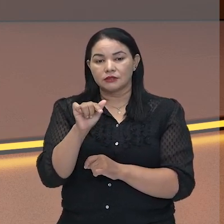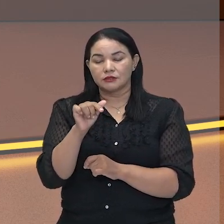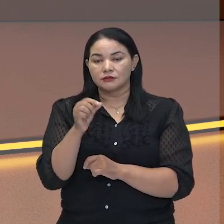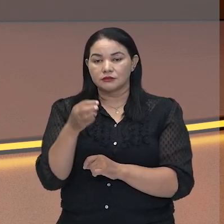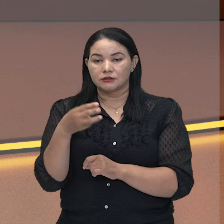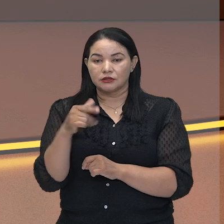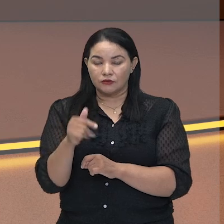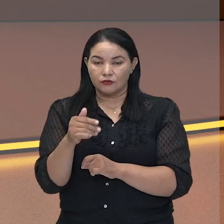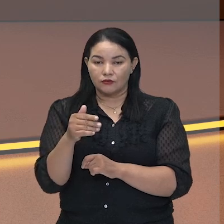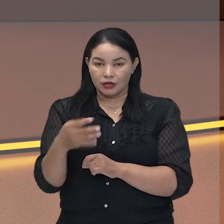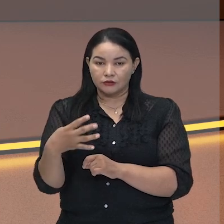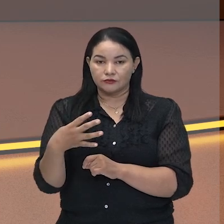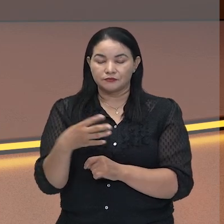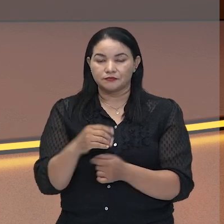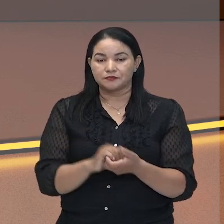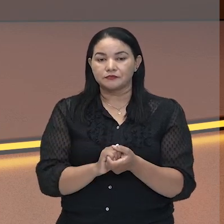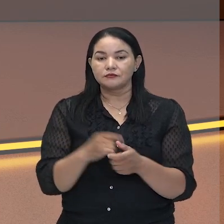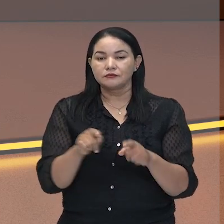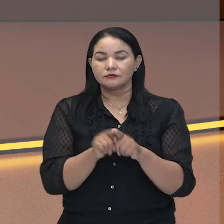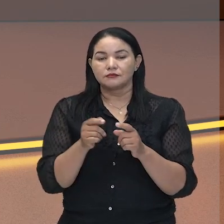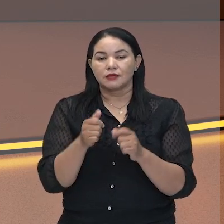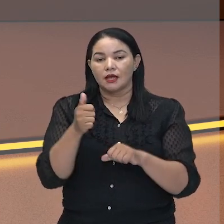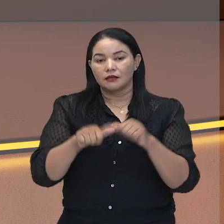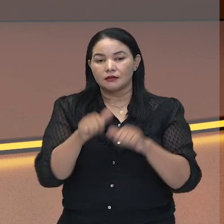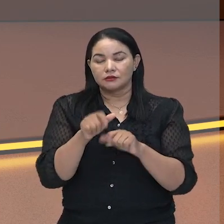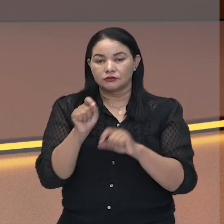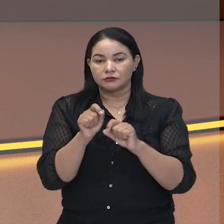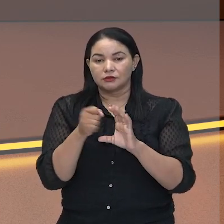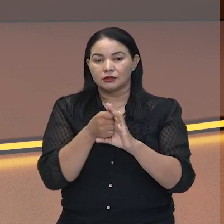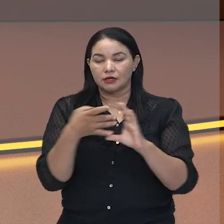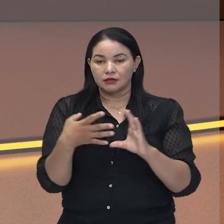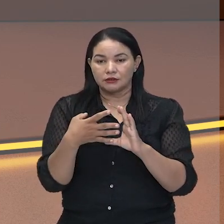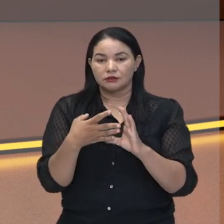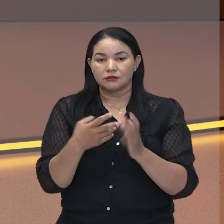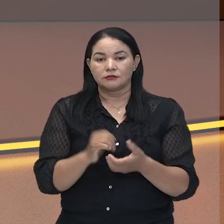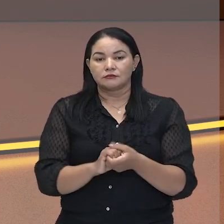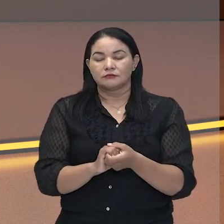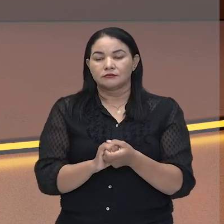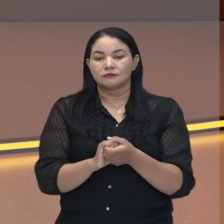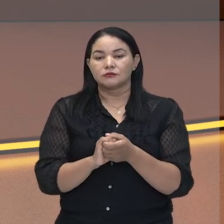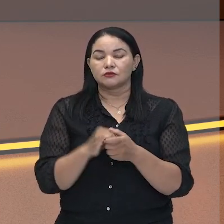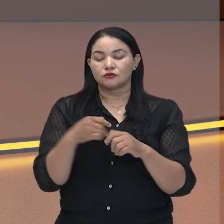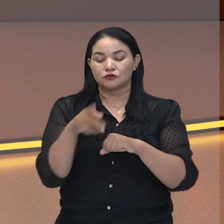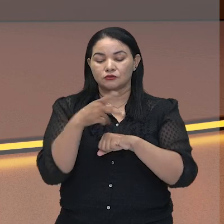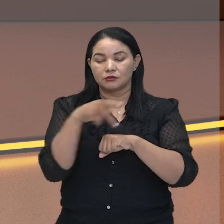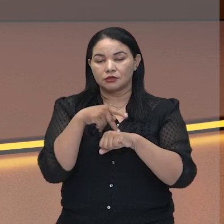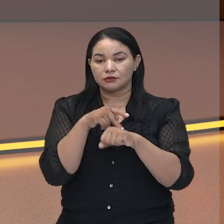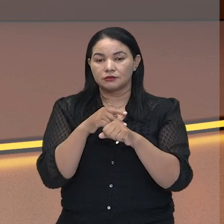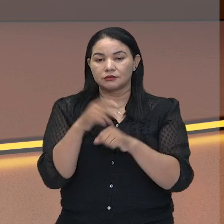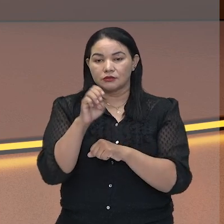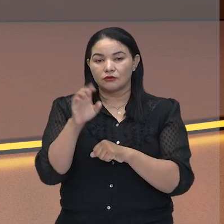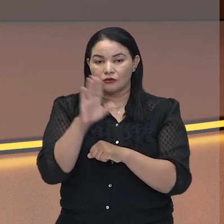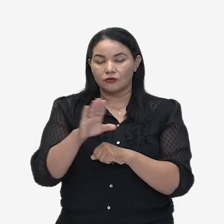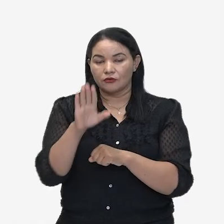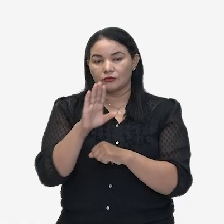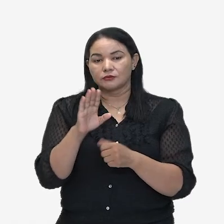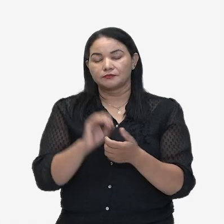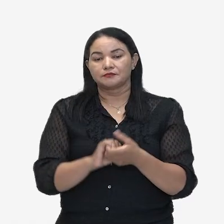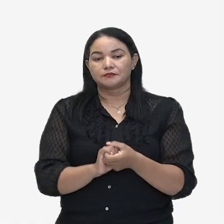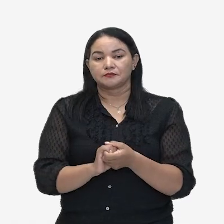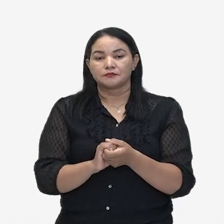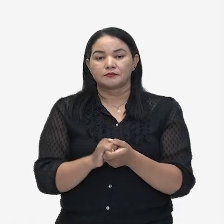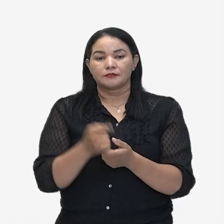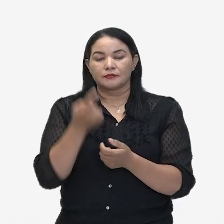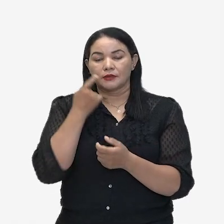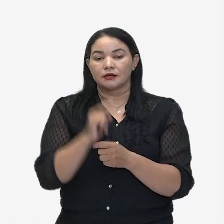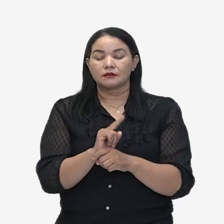0,734. Vamos agora analisar algumas das características dos países que compõem a Europa Oriental. Então, após a